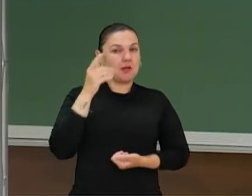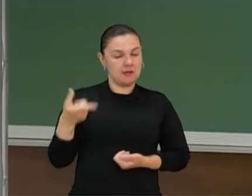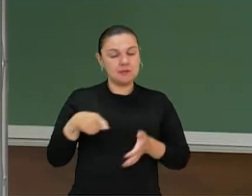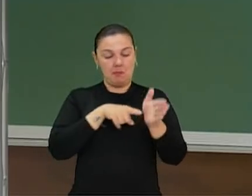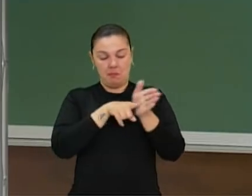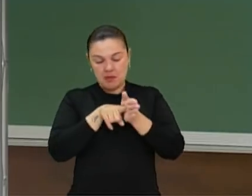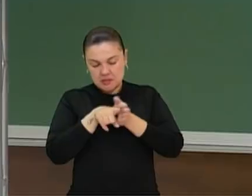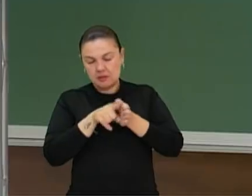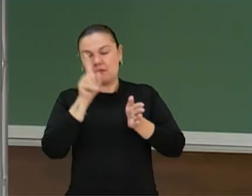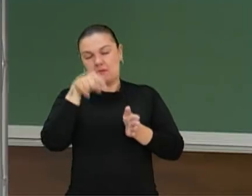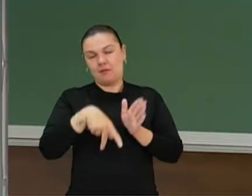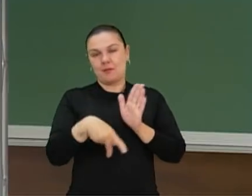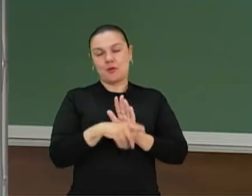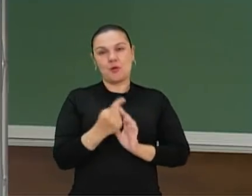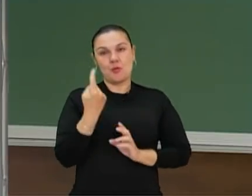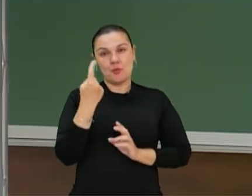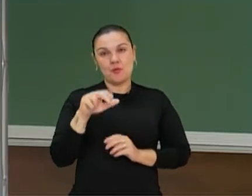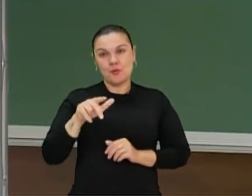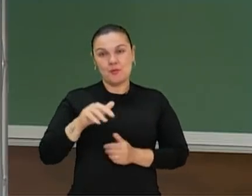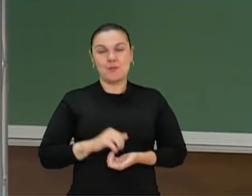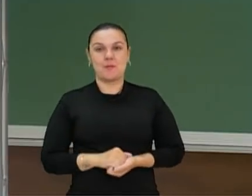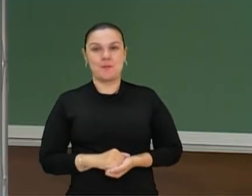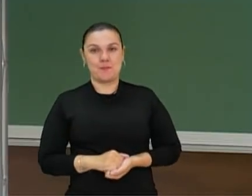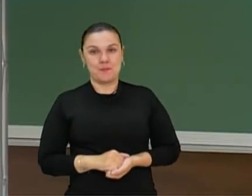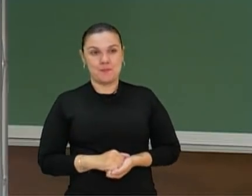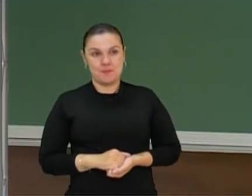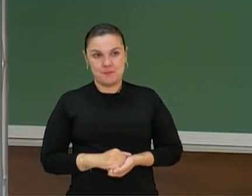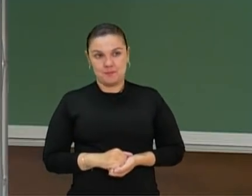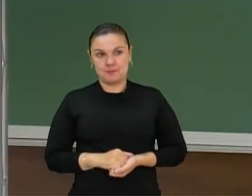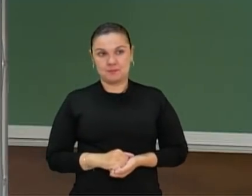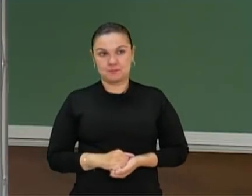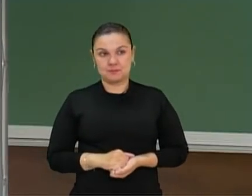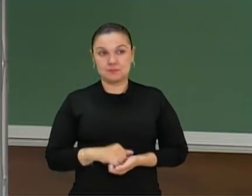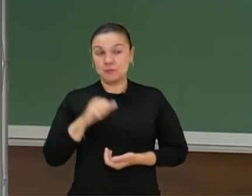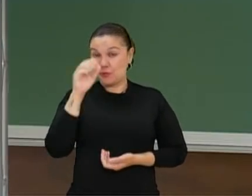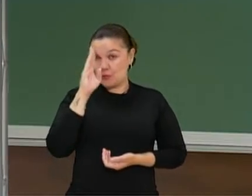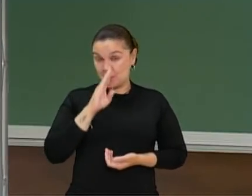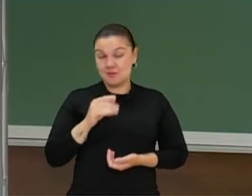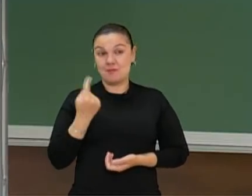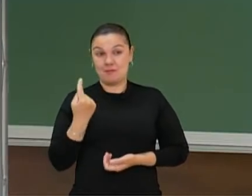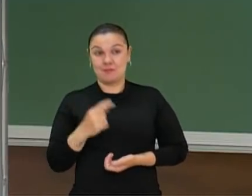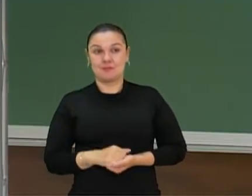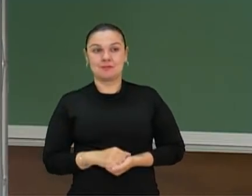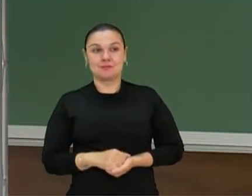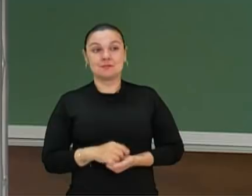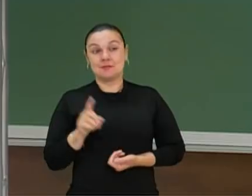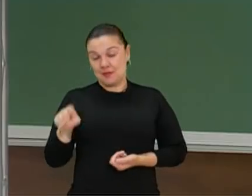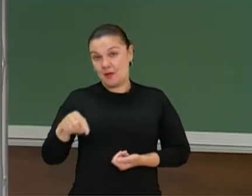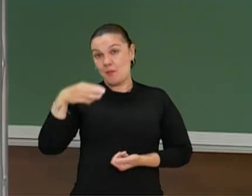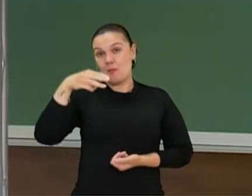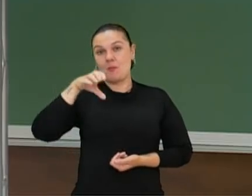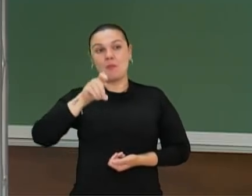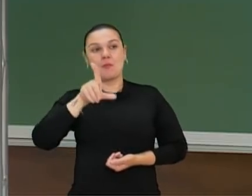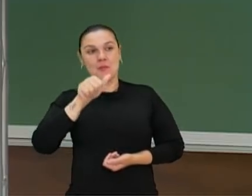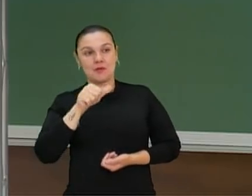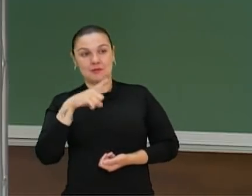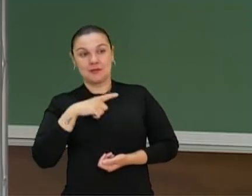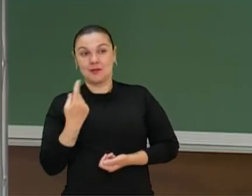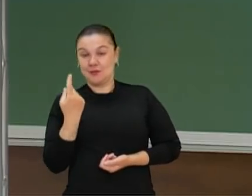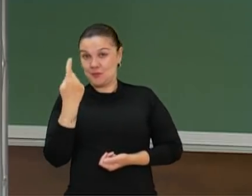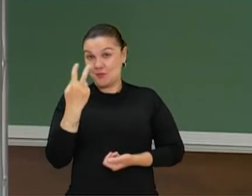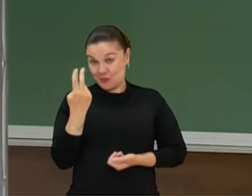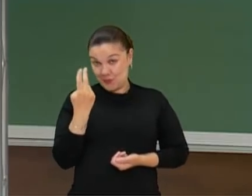com o censo, é você e mais um irmão. Então, a moda no Brasil é 1, mas nessa escola a moda é ter 2